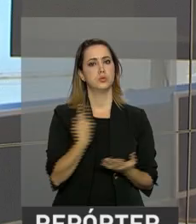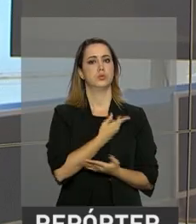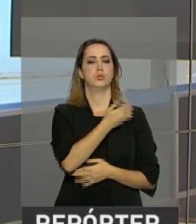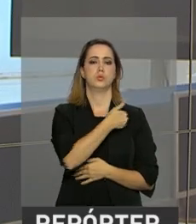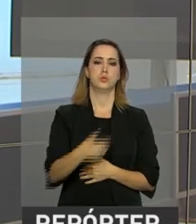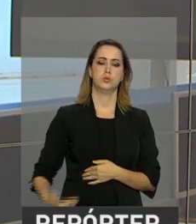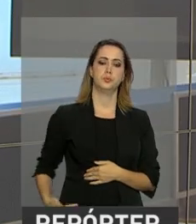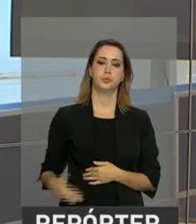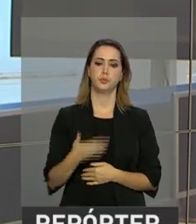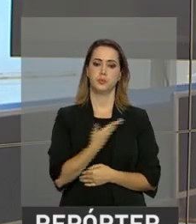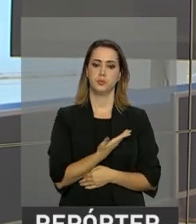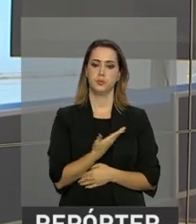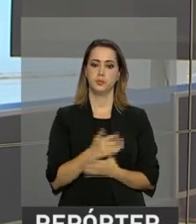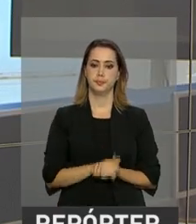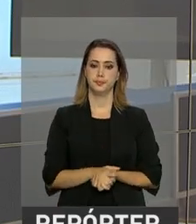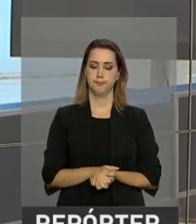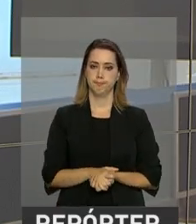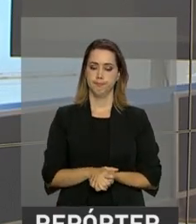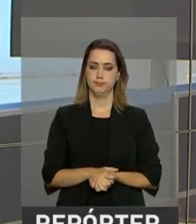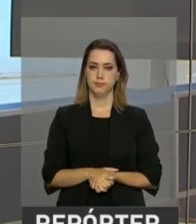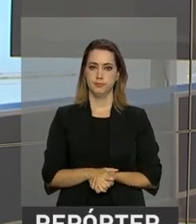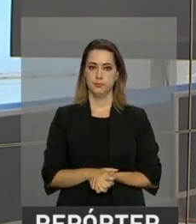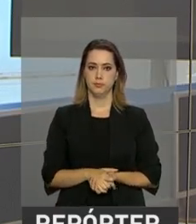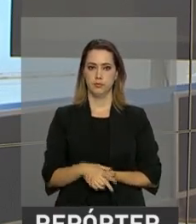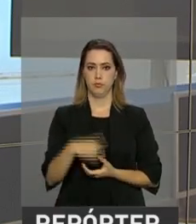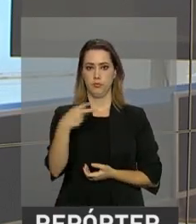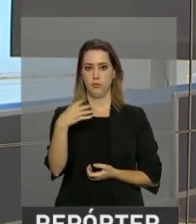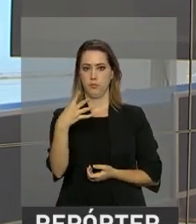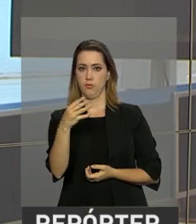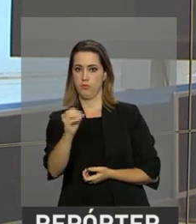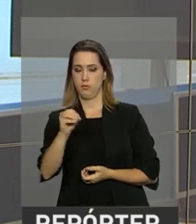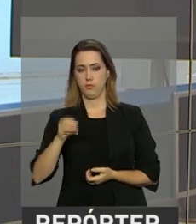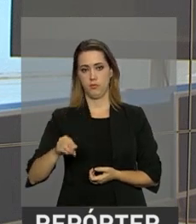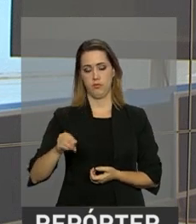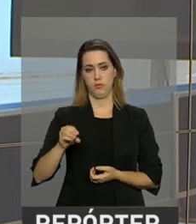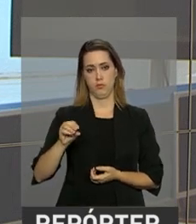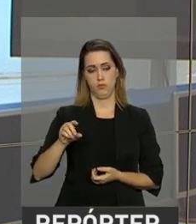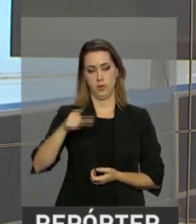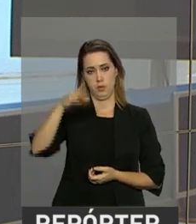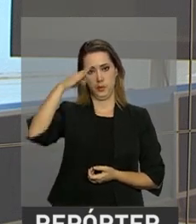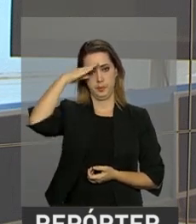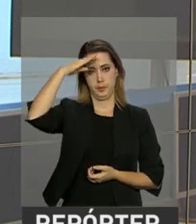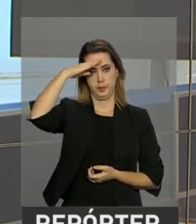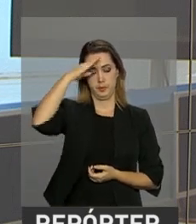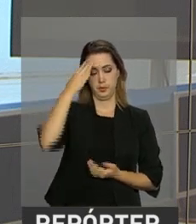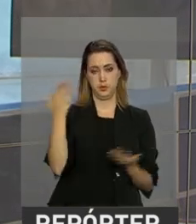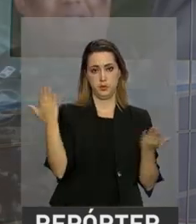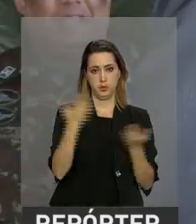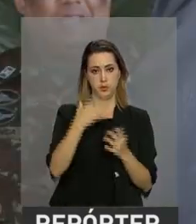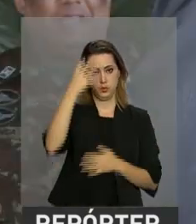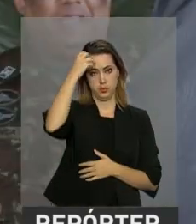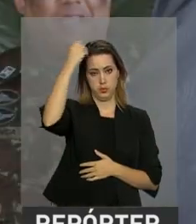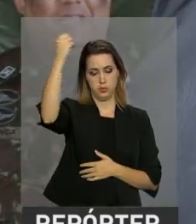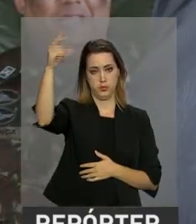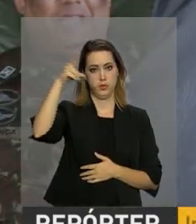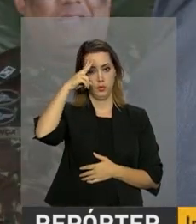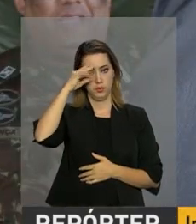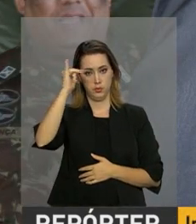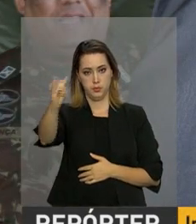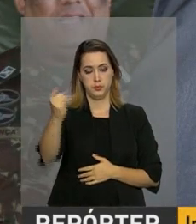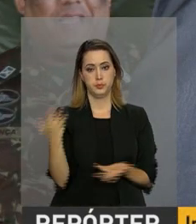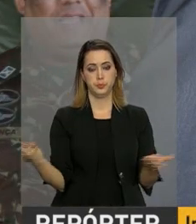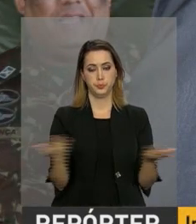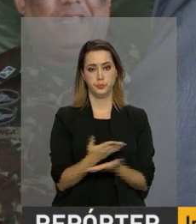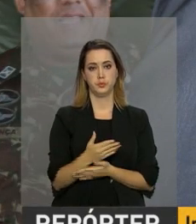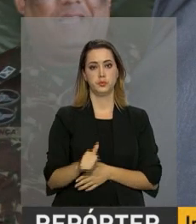governo. Cerca de 240 militares brasileiros seguiram hoje para o Haiti. Até a primeira quinzena de